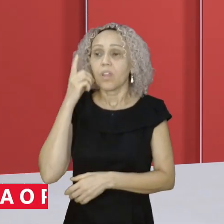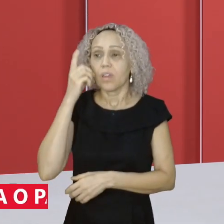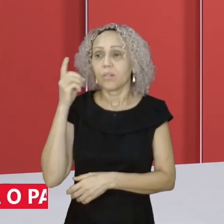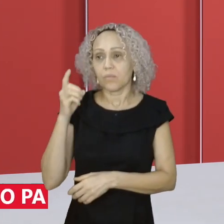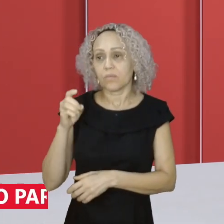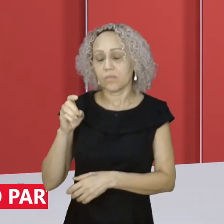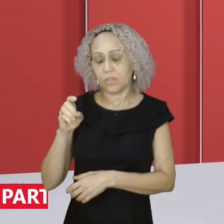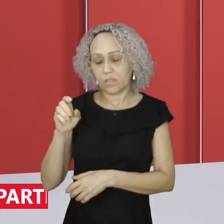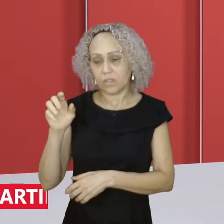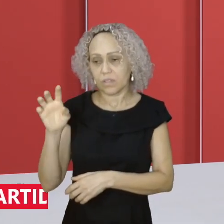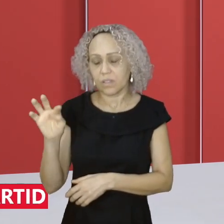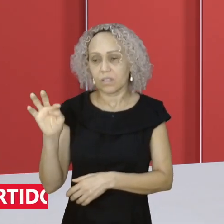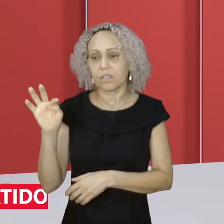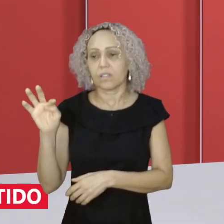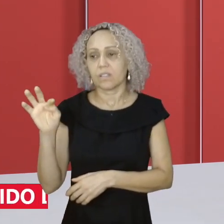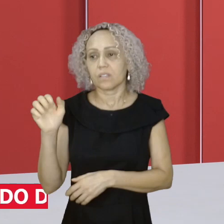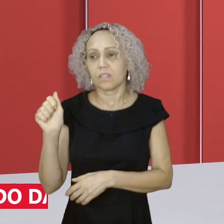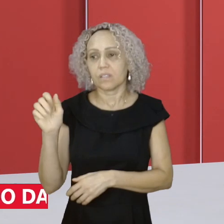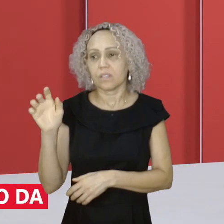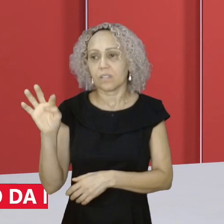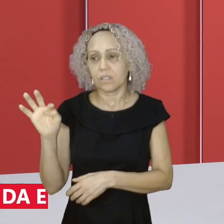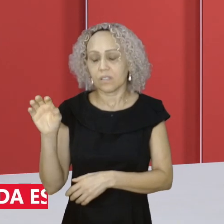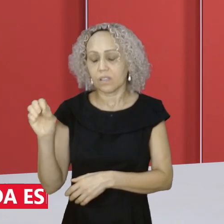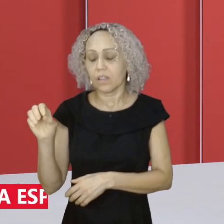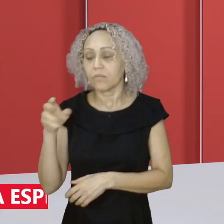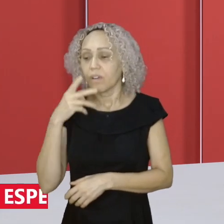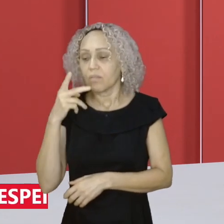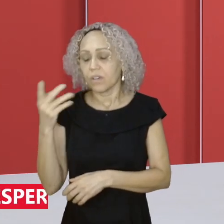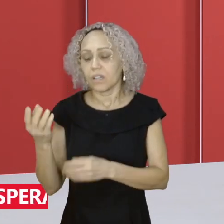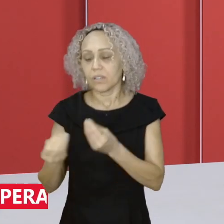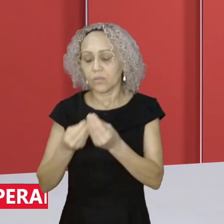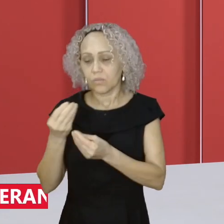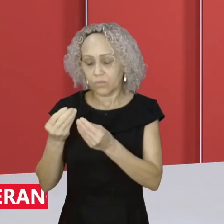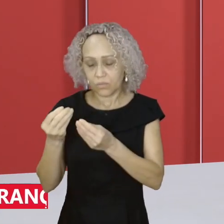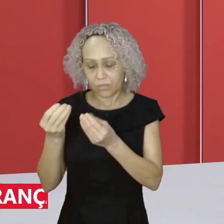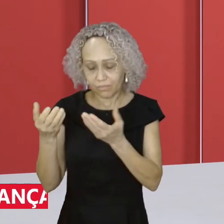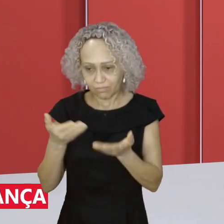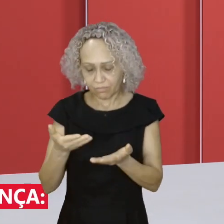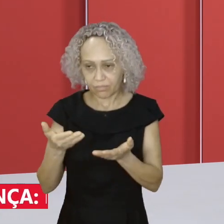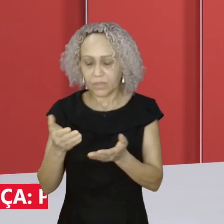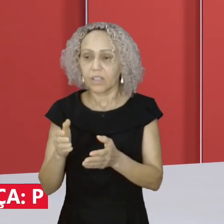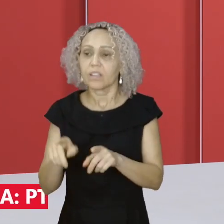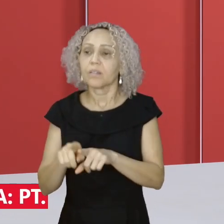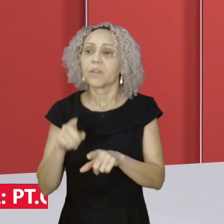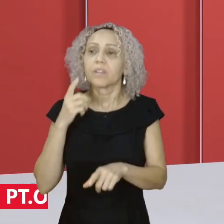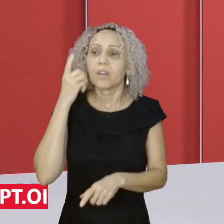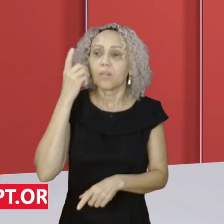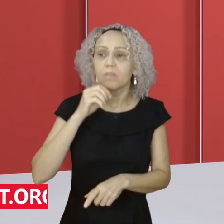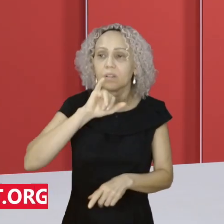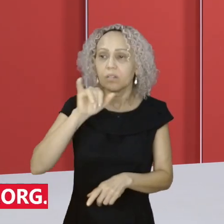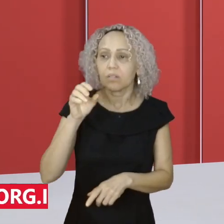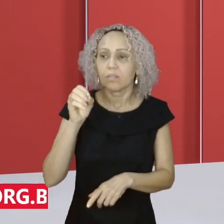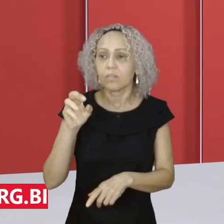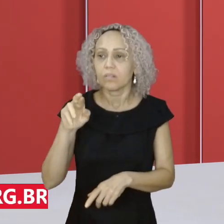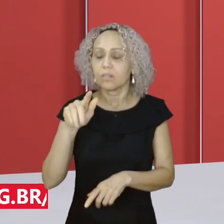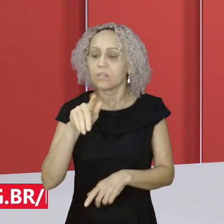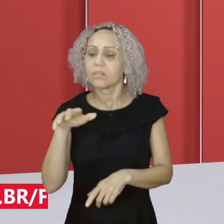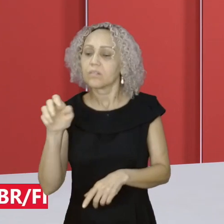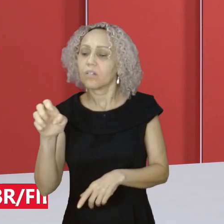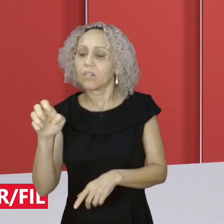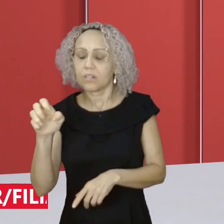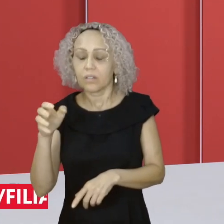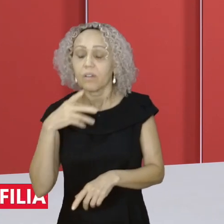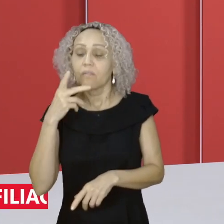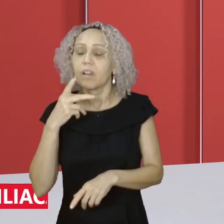cidades sustentáveis e resilientes. O deputado federal pelo PT da Bahia, Jorge Sola, fala sobre as principais ações do PAC